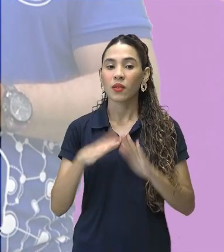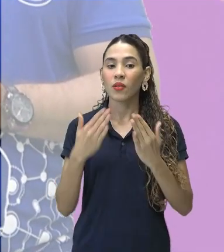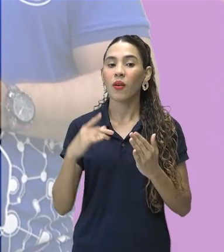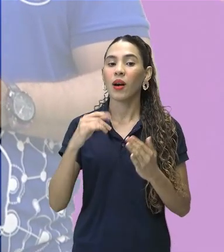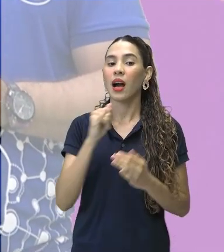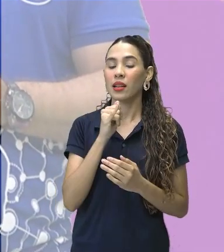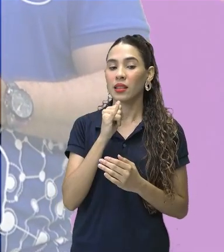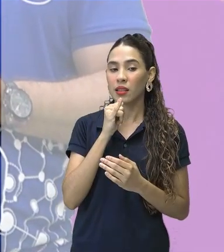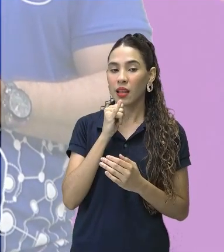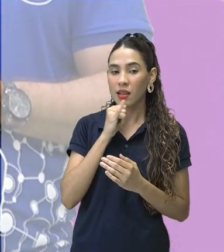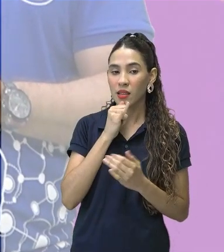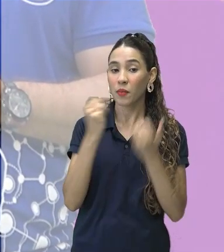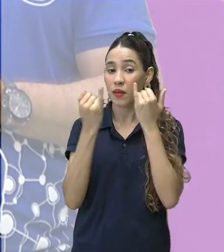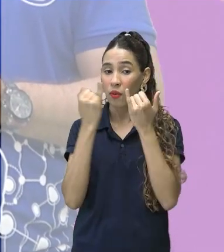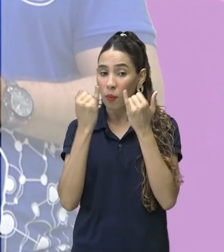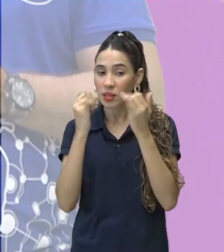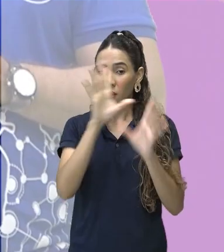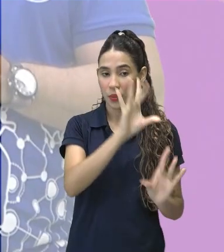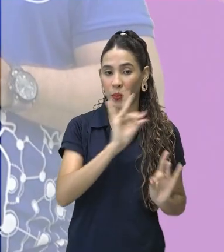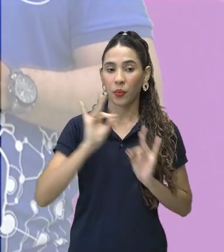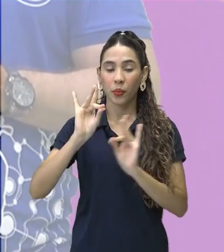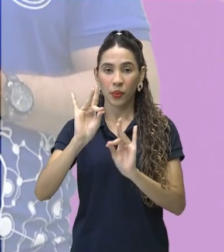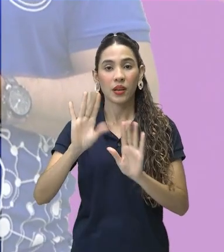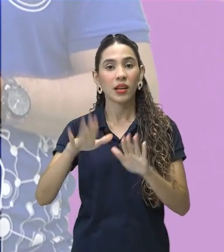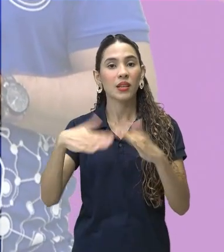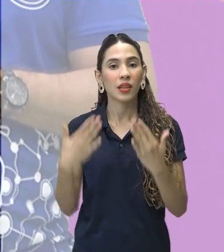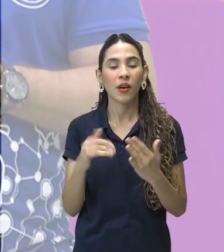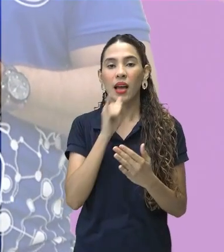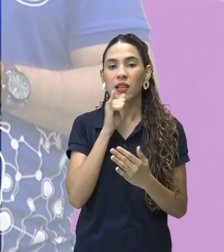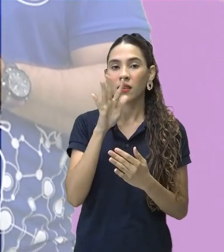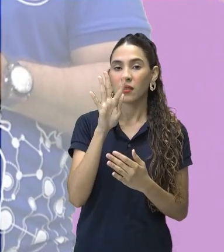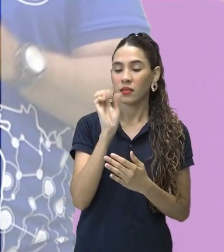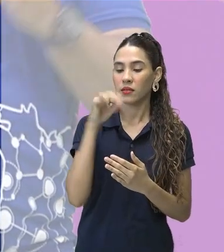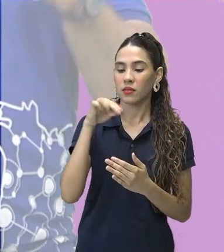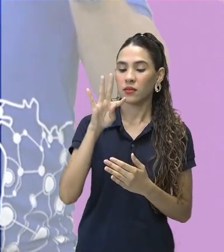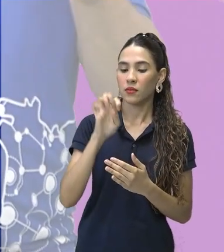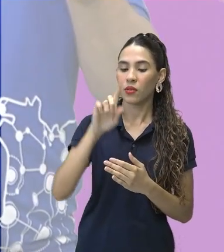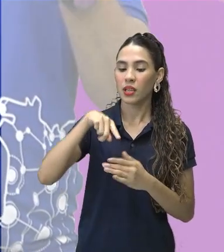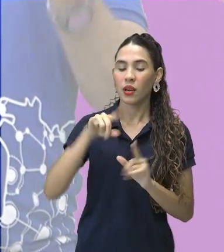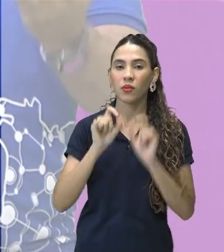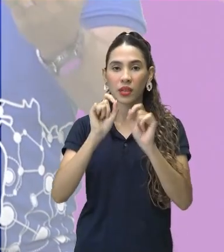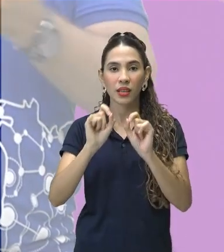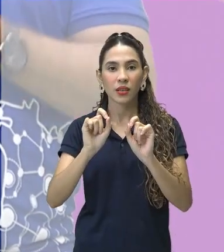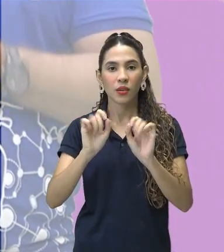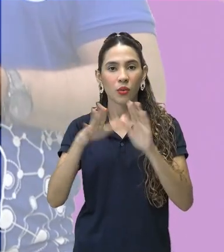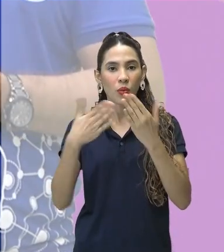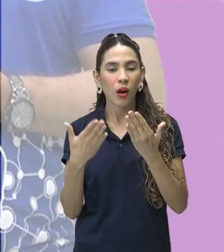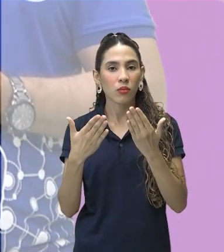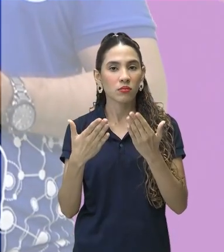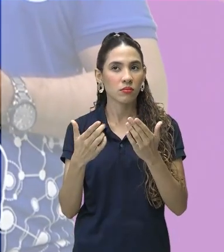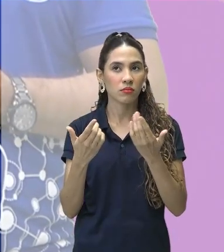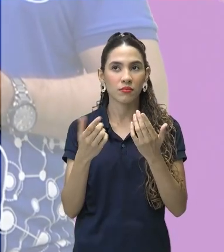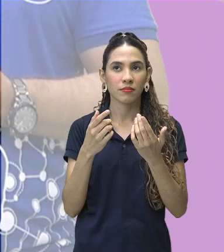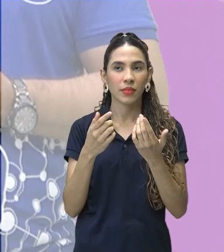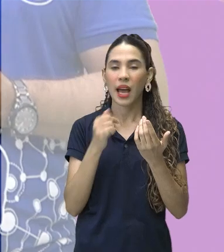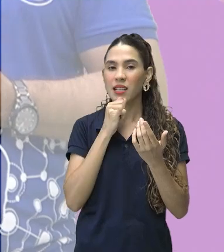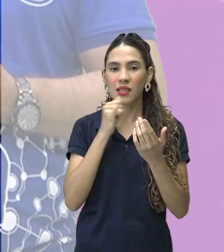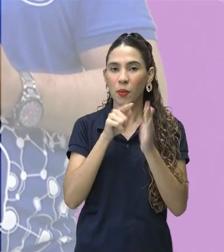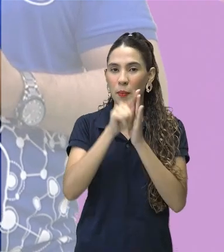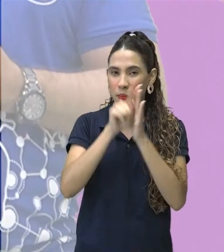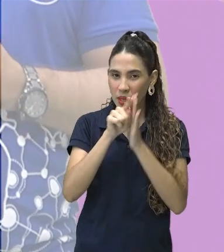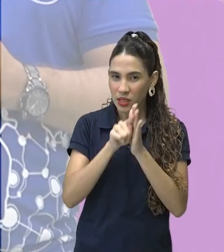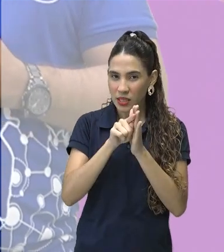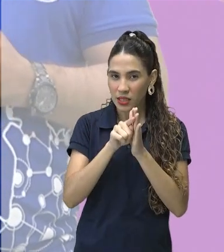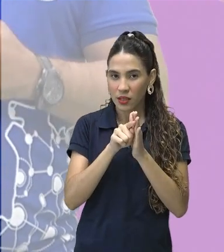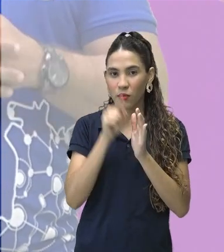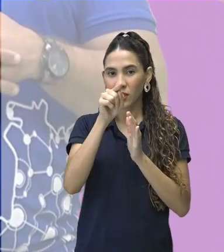qual a informação foi retirada. Então, a fonte é exatamente de onde foi tirada aquela informação que está